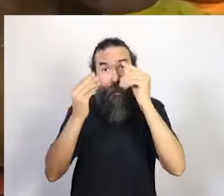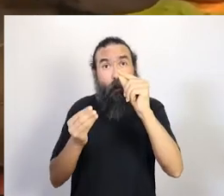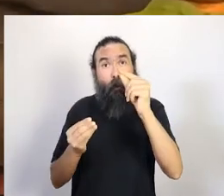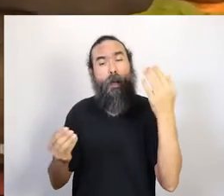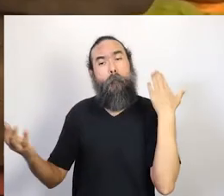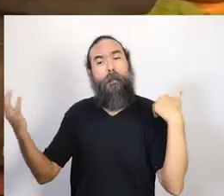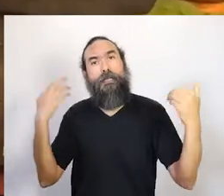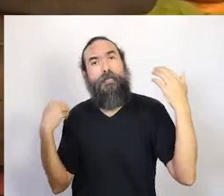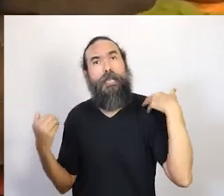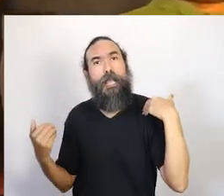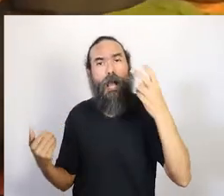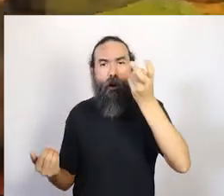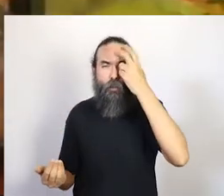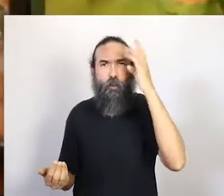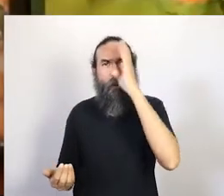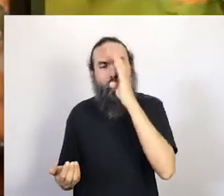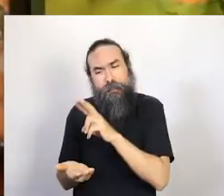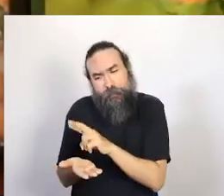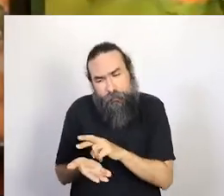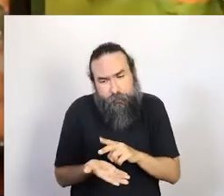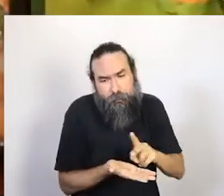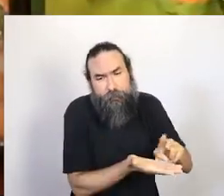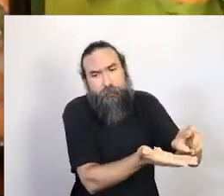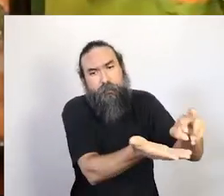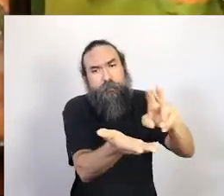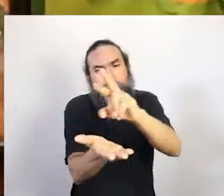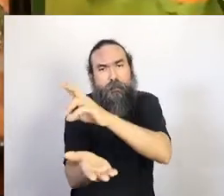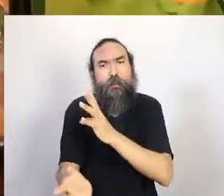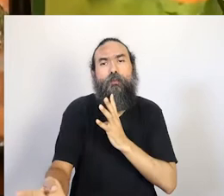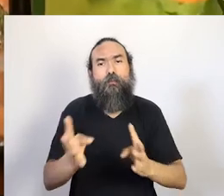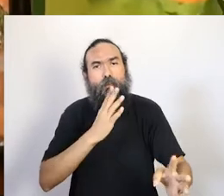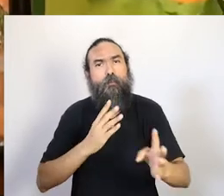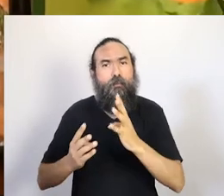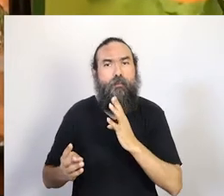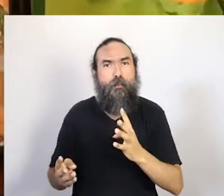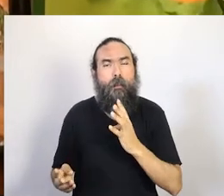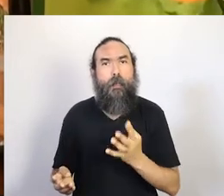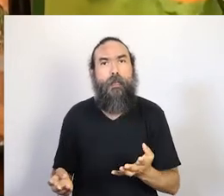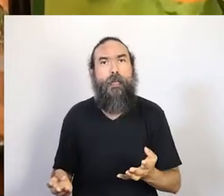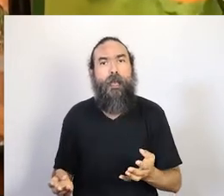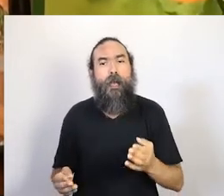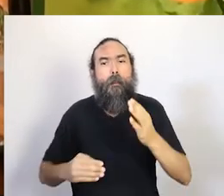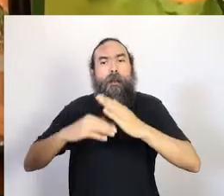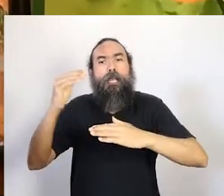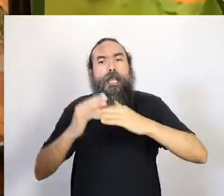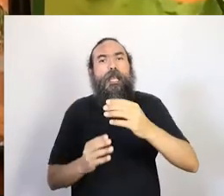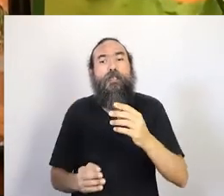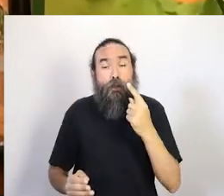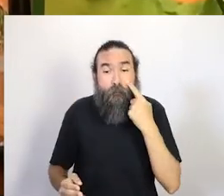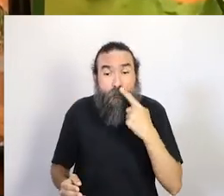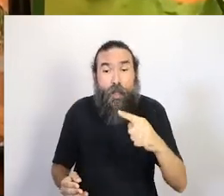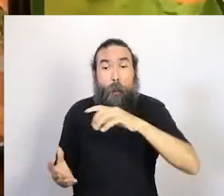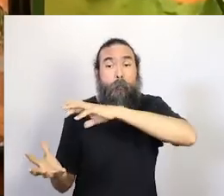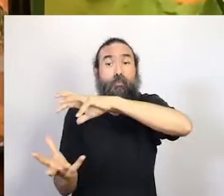passear pelo Brasil e entender um pouco mais sobre essas diferentes culturas e modos de ver o mundo, nosso patrimônio